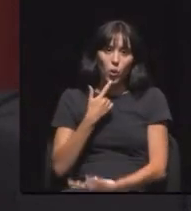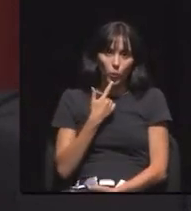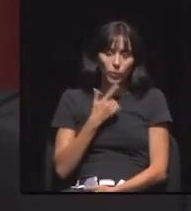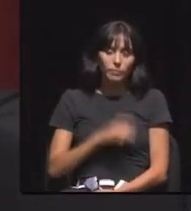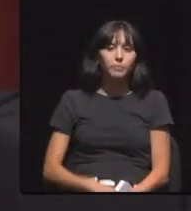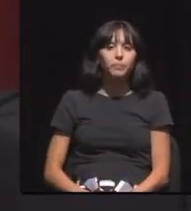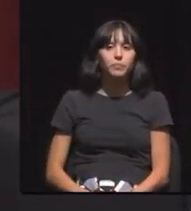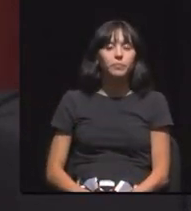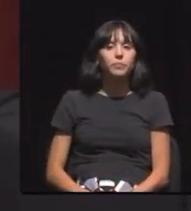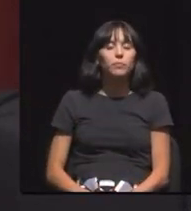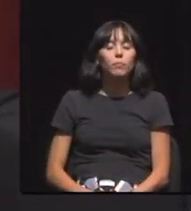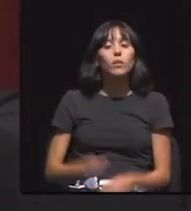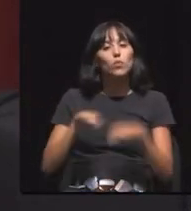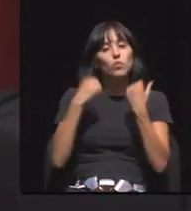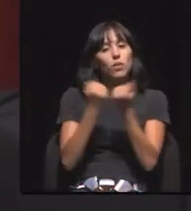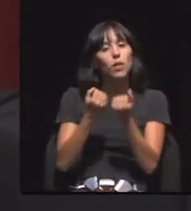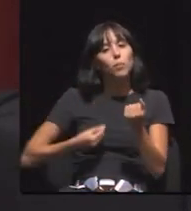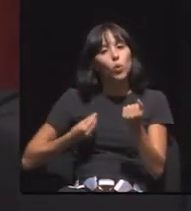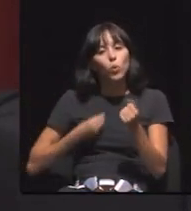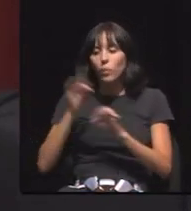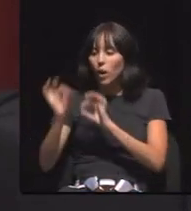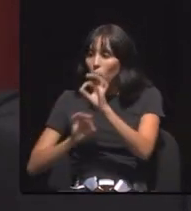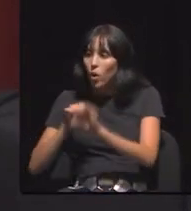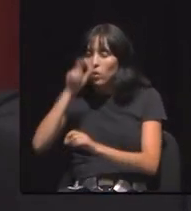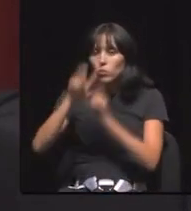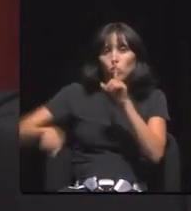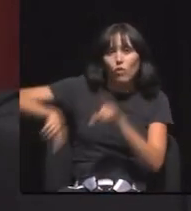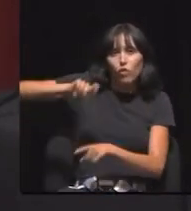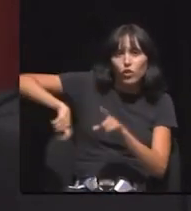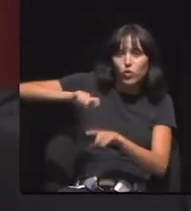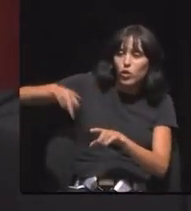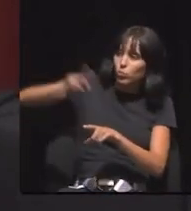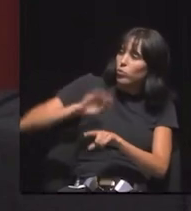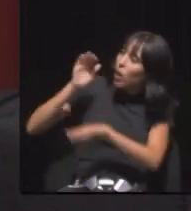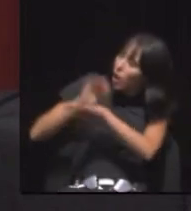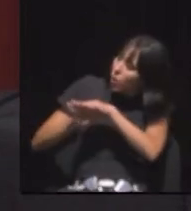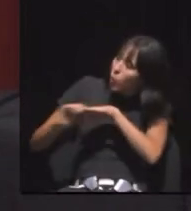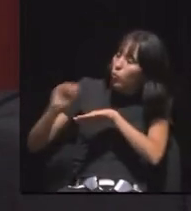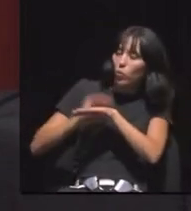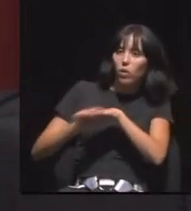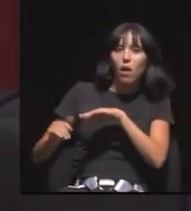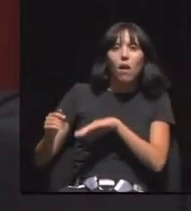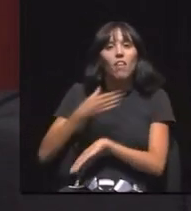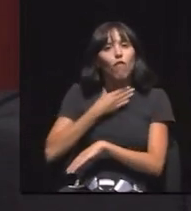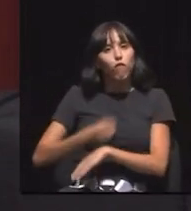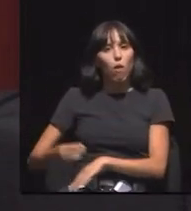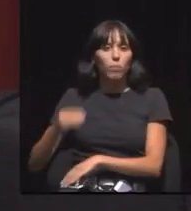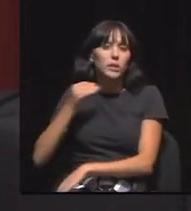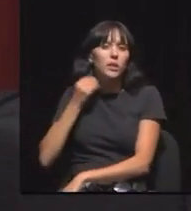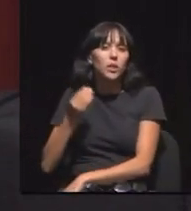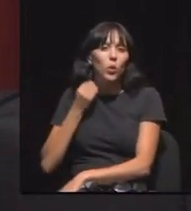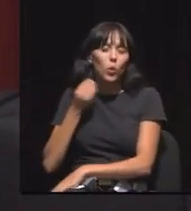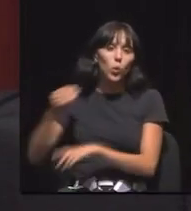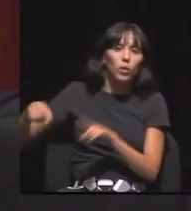Uma sociedade que se preocupa é uma sociedade que acolhe quem foge do terror, da fome, da falta de condições de uma vida digna e que lhe dá as ferramentas